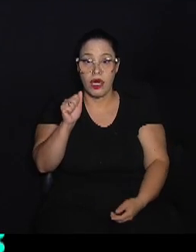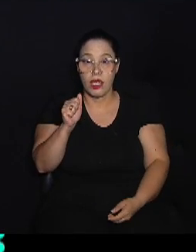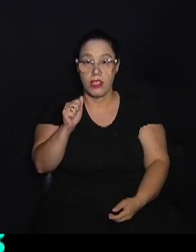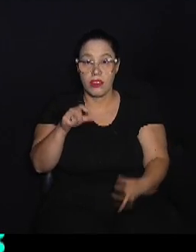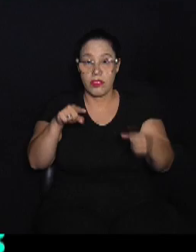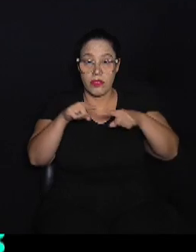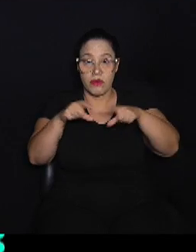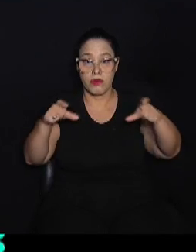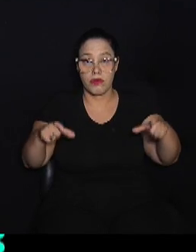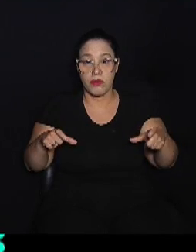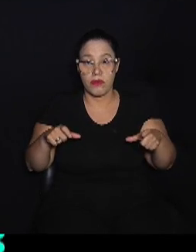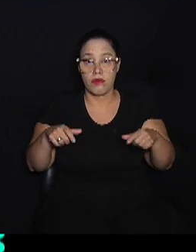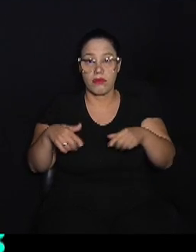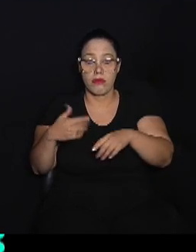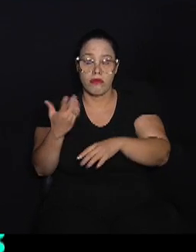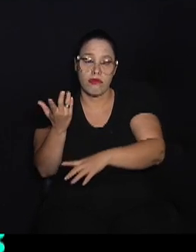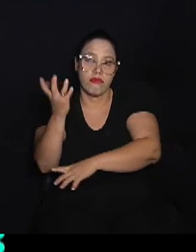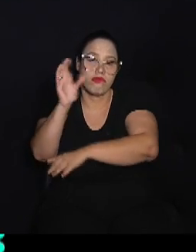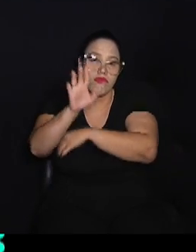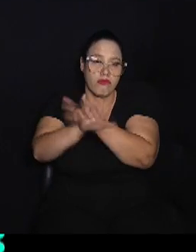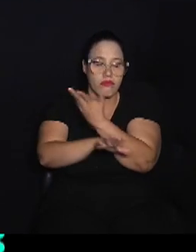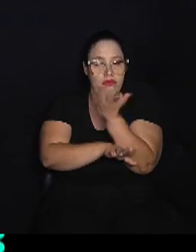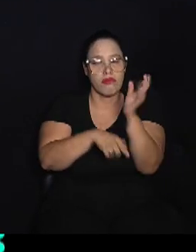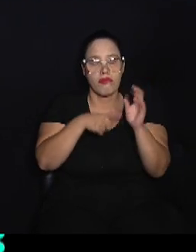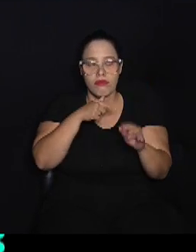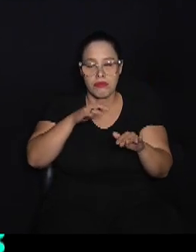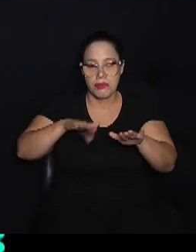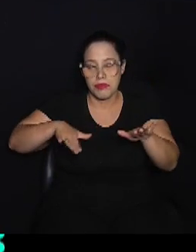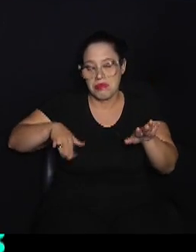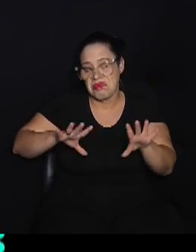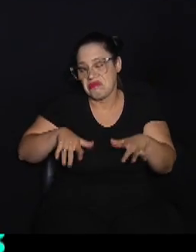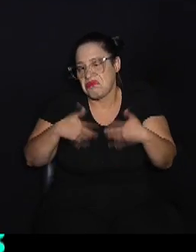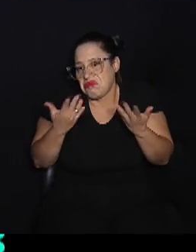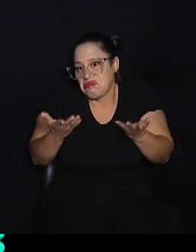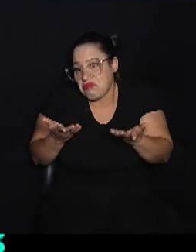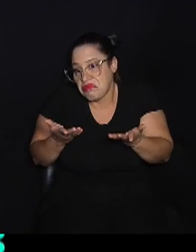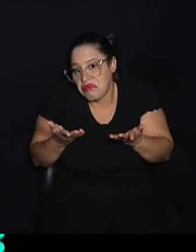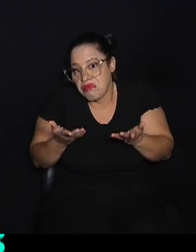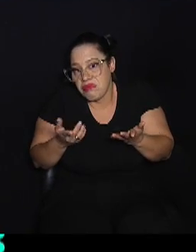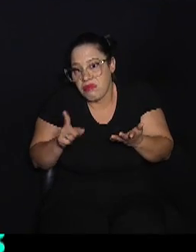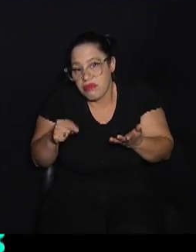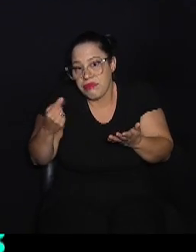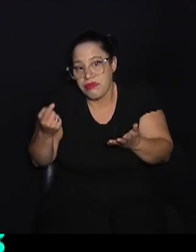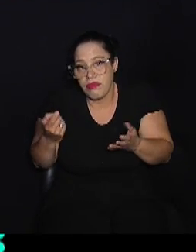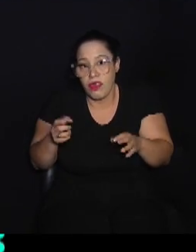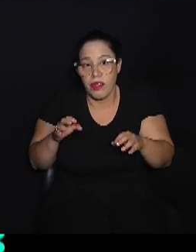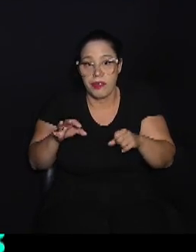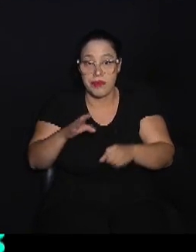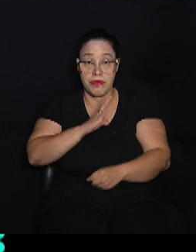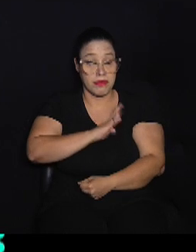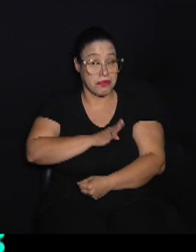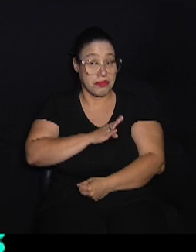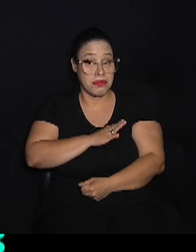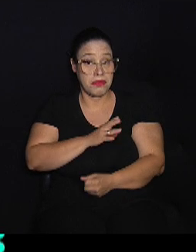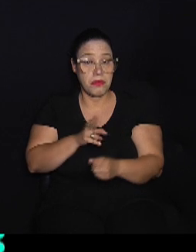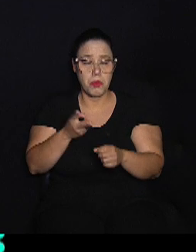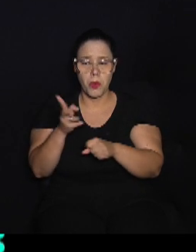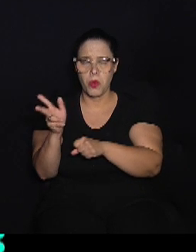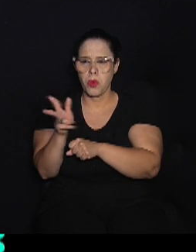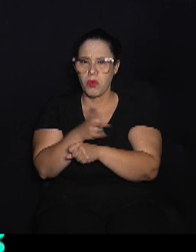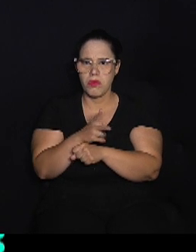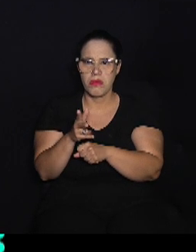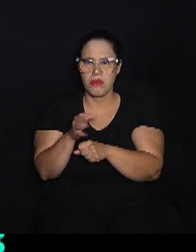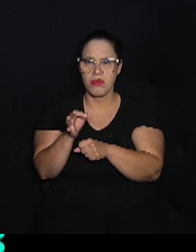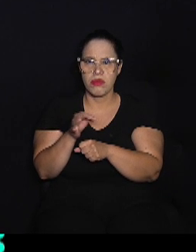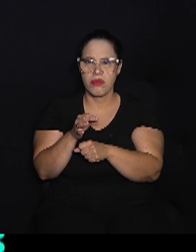local possui jardins, piscinas e outros luxos. Além disso, os guardas que deveriam vigiar